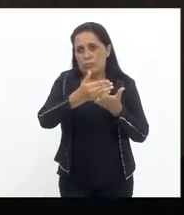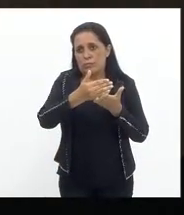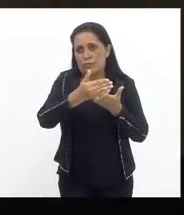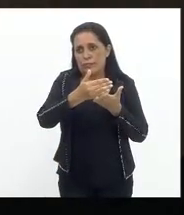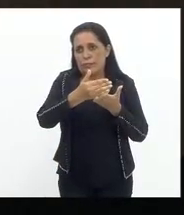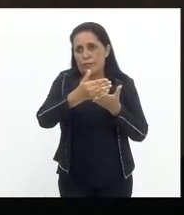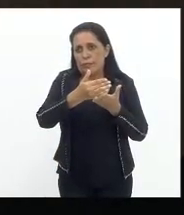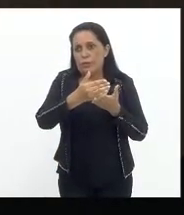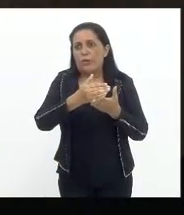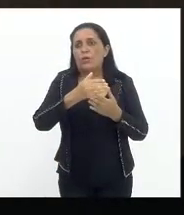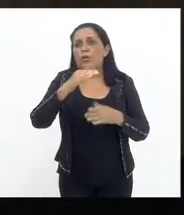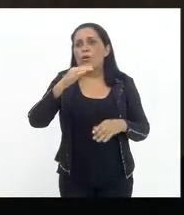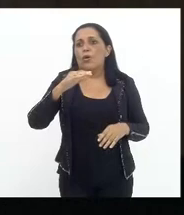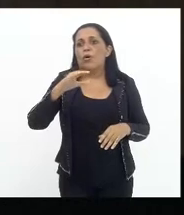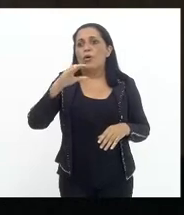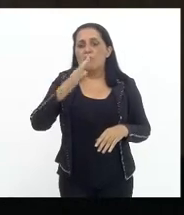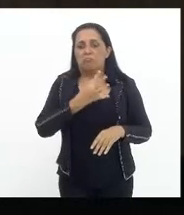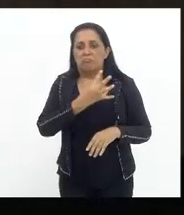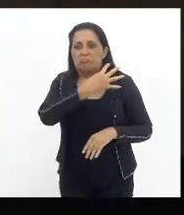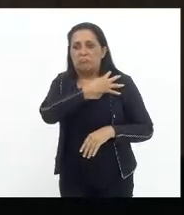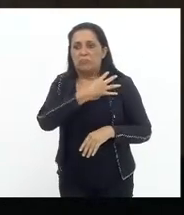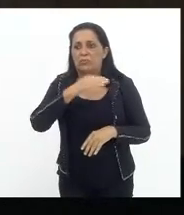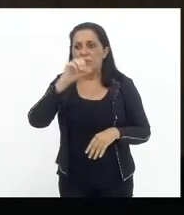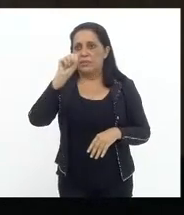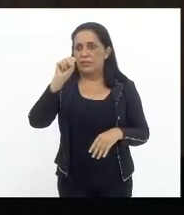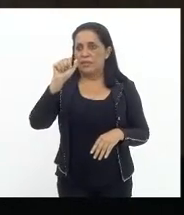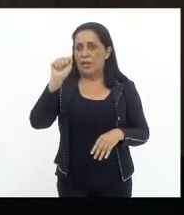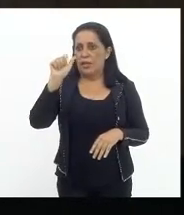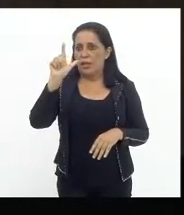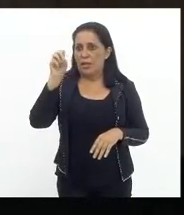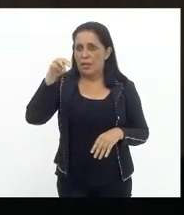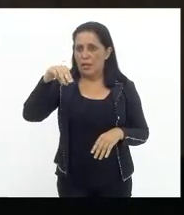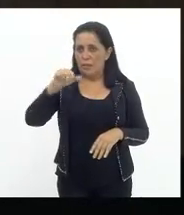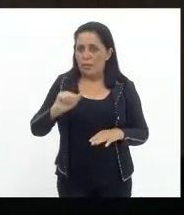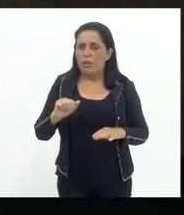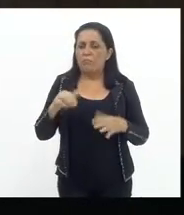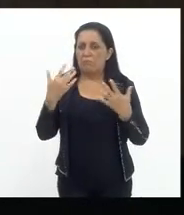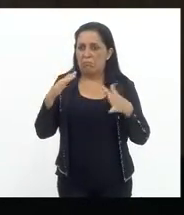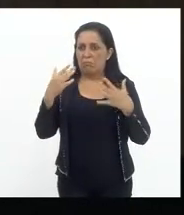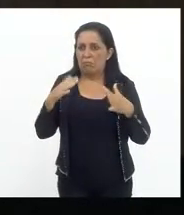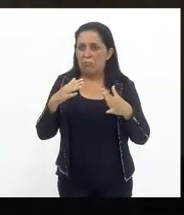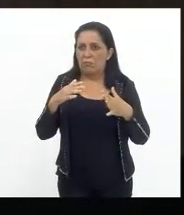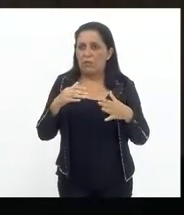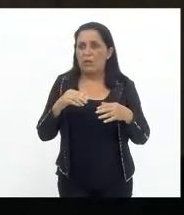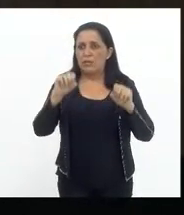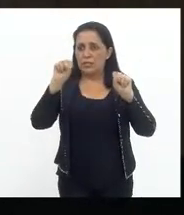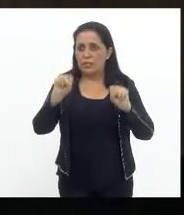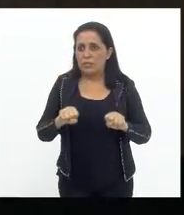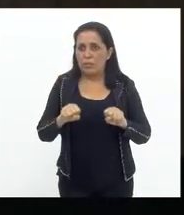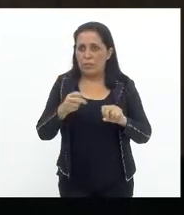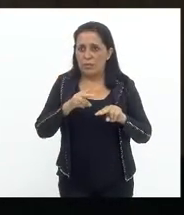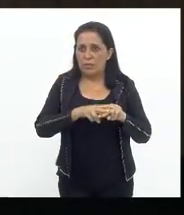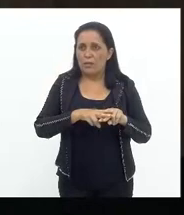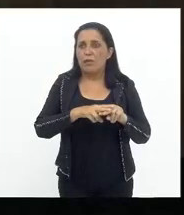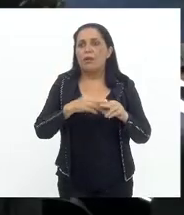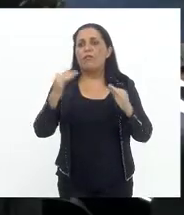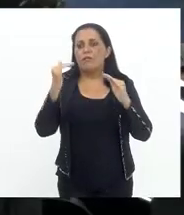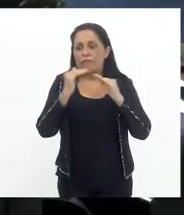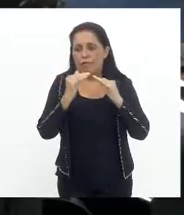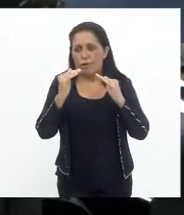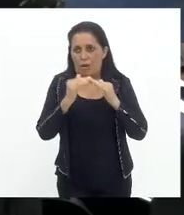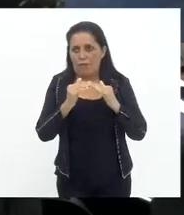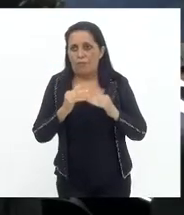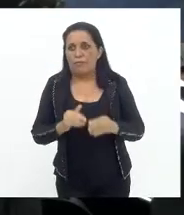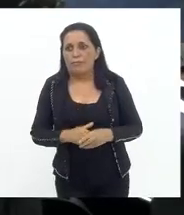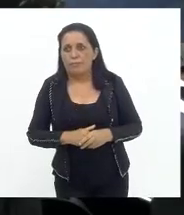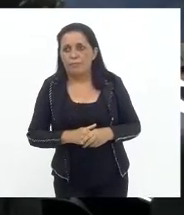Coronel Salema, aplaudindo os servidores do sistema penitenciário, nosso parecer não poderia ser outro, a não ser favorável.